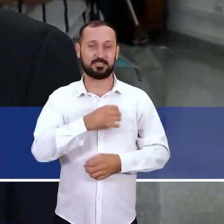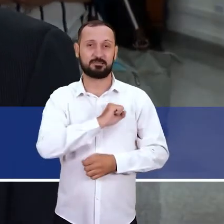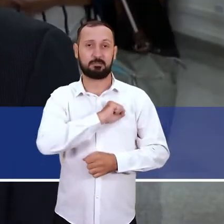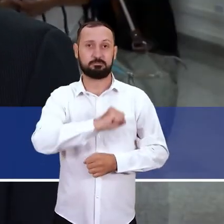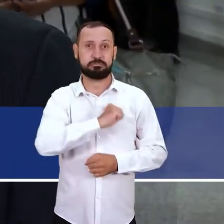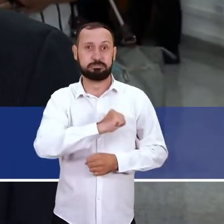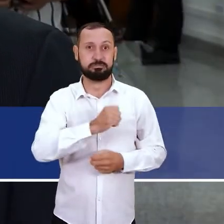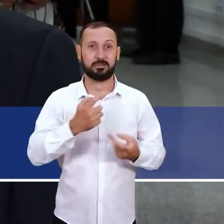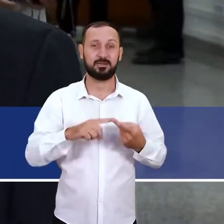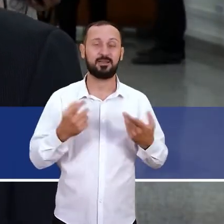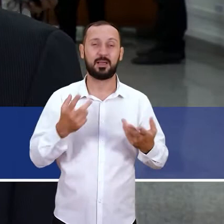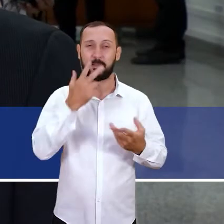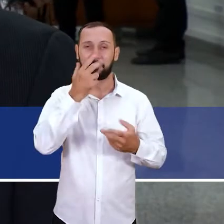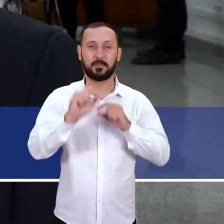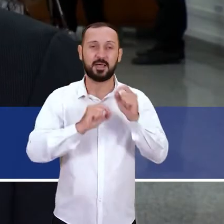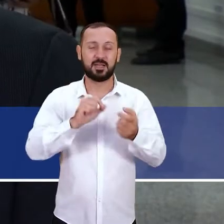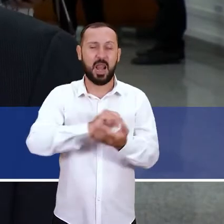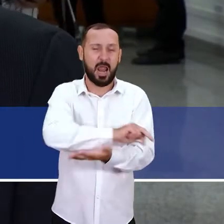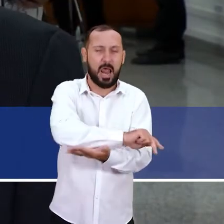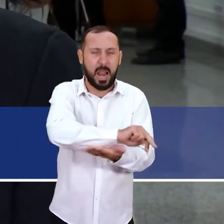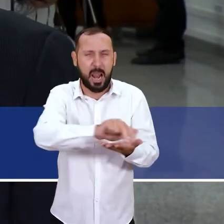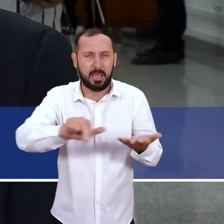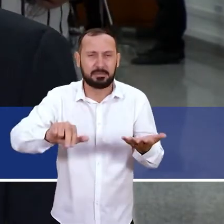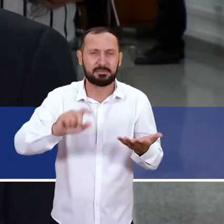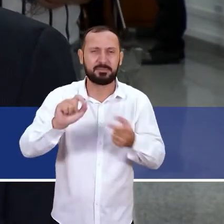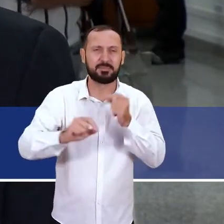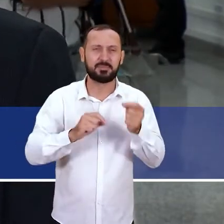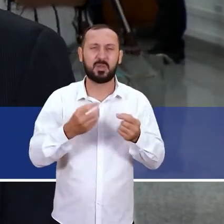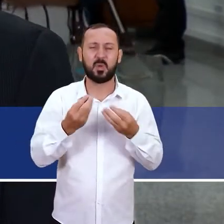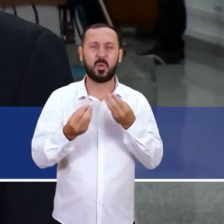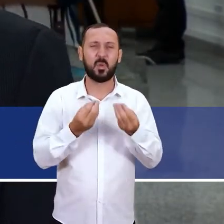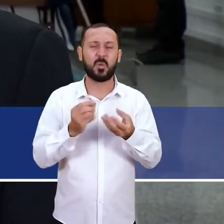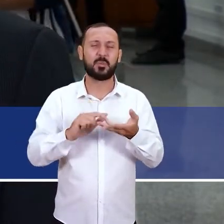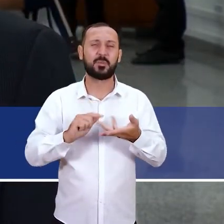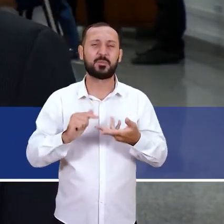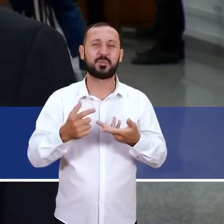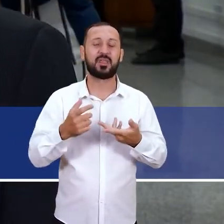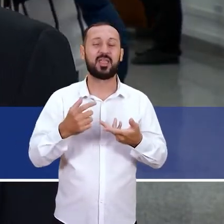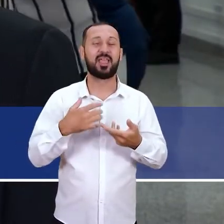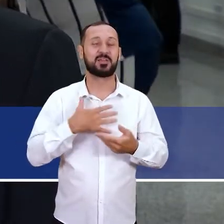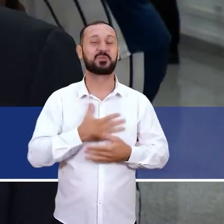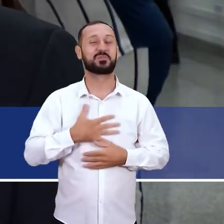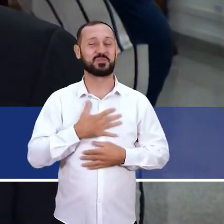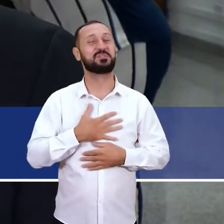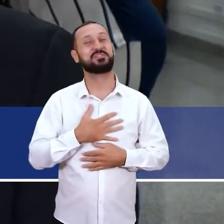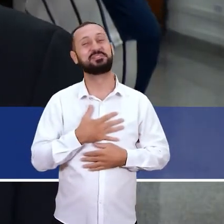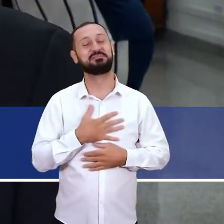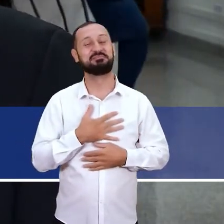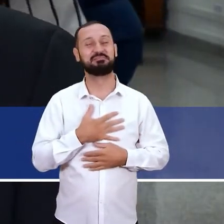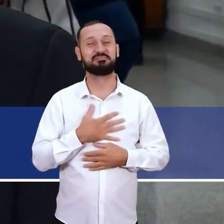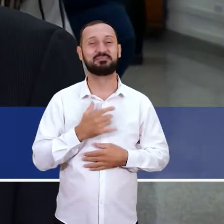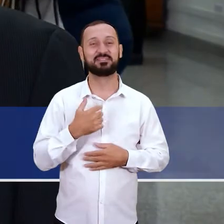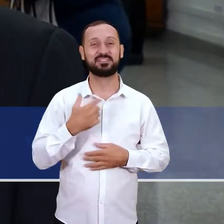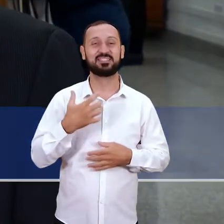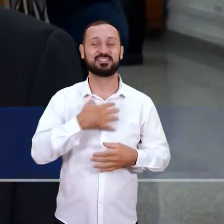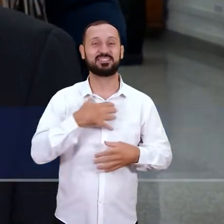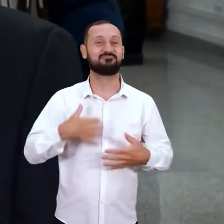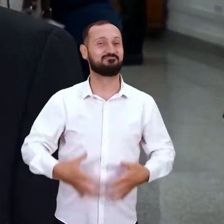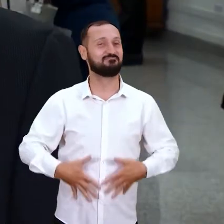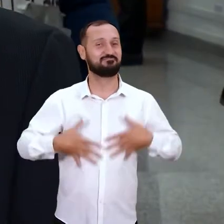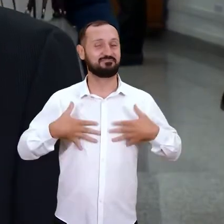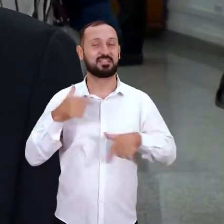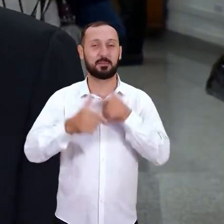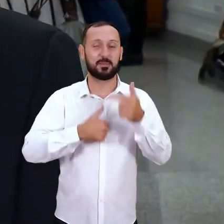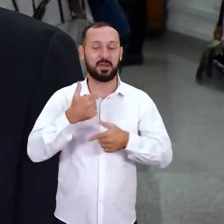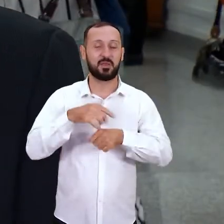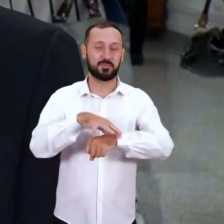adrenalina. É uma carreira que de um leque assim, a abertura é muito gostosa. Então é muito